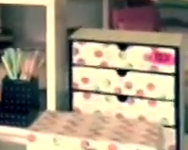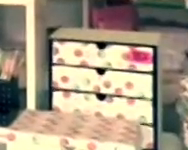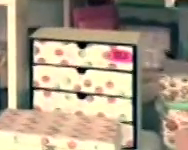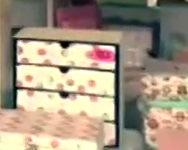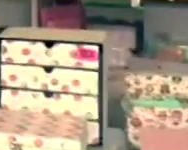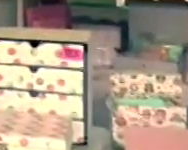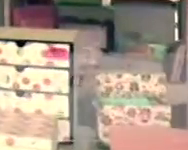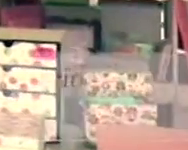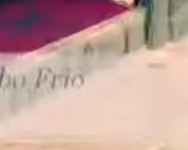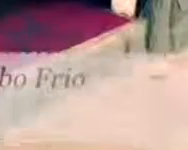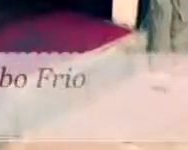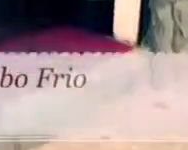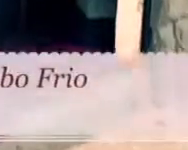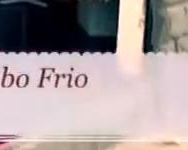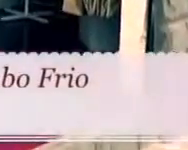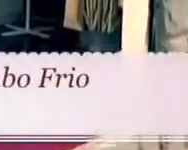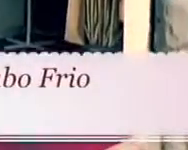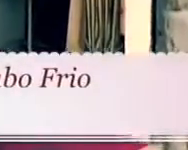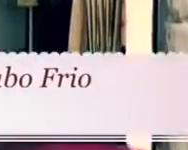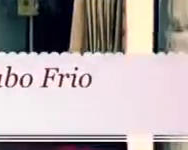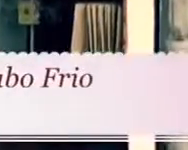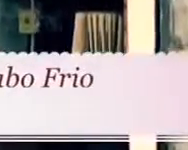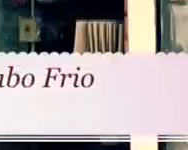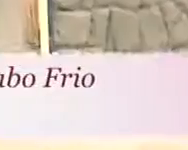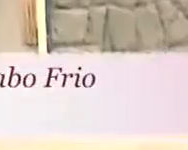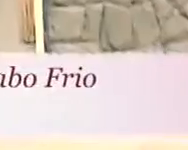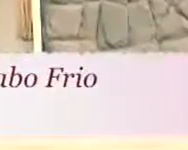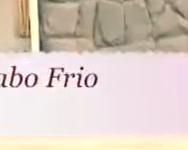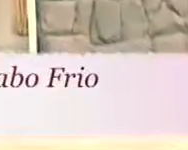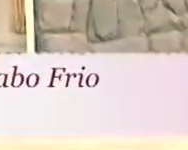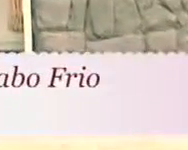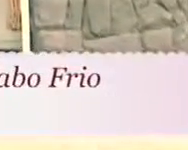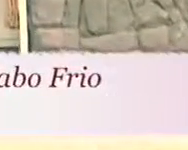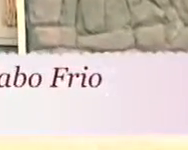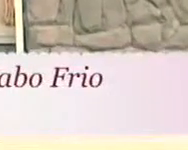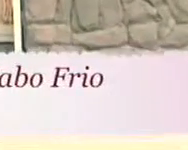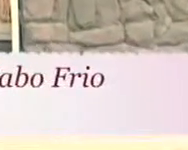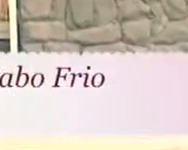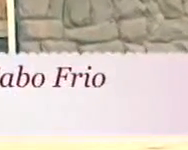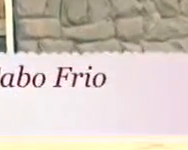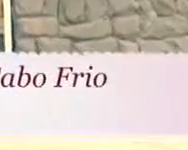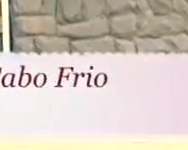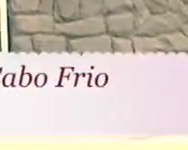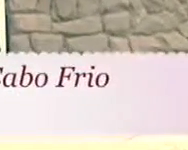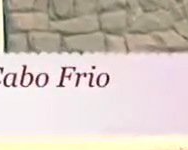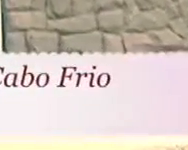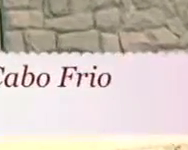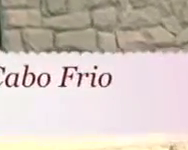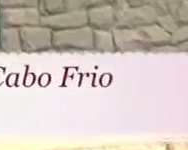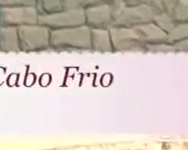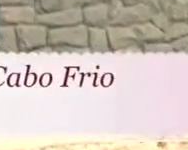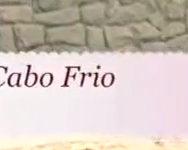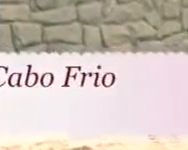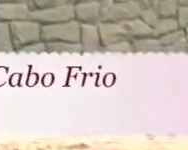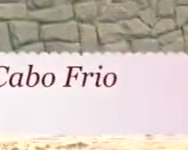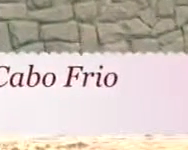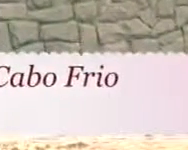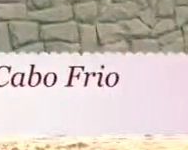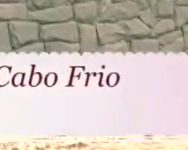Dual Presentes. Rua José Bonifácio, 410, Centro de Cabo Frio. Telefone